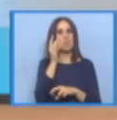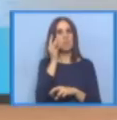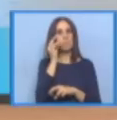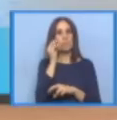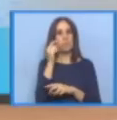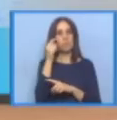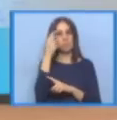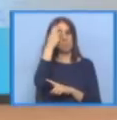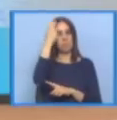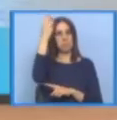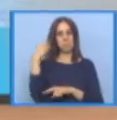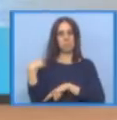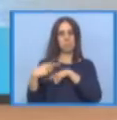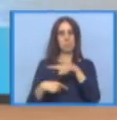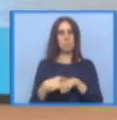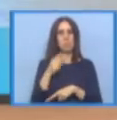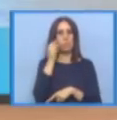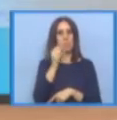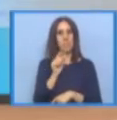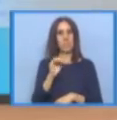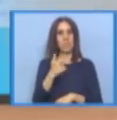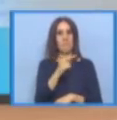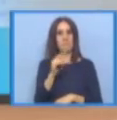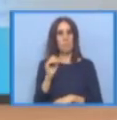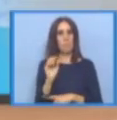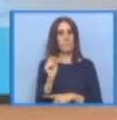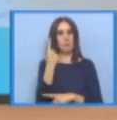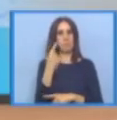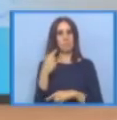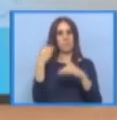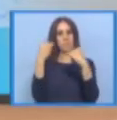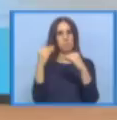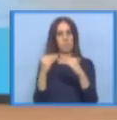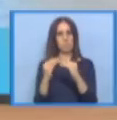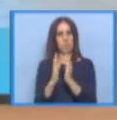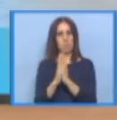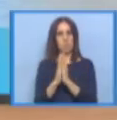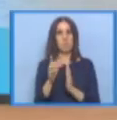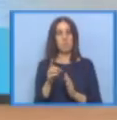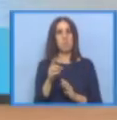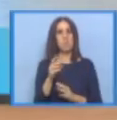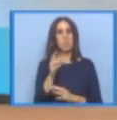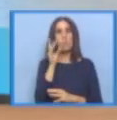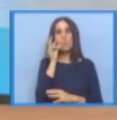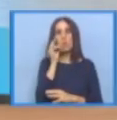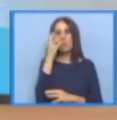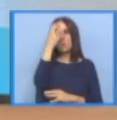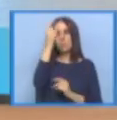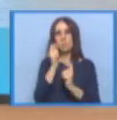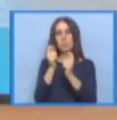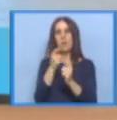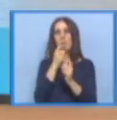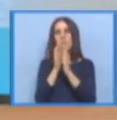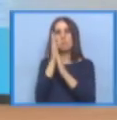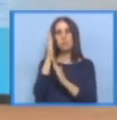Santo Estevão, o primeiro rei da Hungria, e que foi também o seu primeiro evangelizador. E a coroação na Hungria implicava um voto feito a Deus.